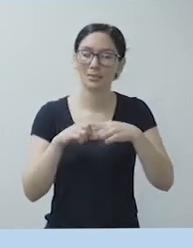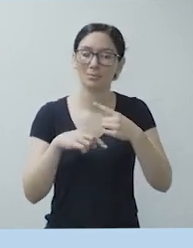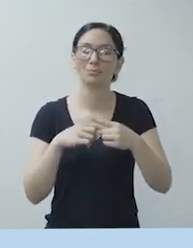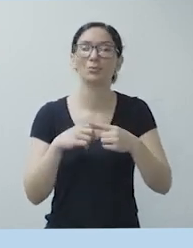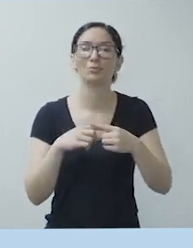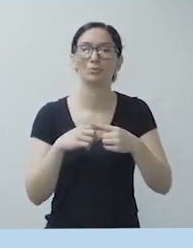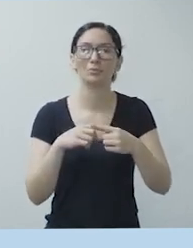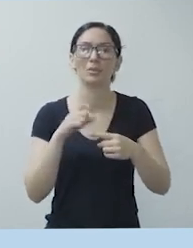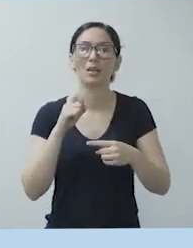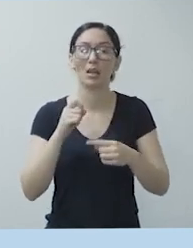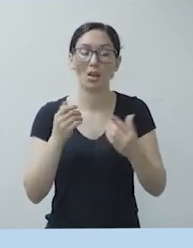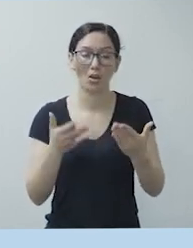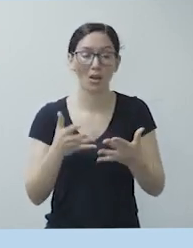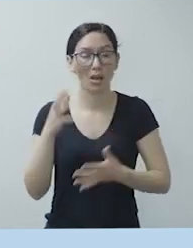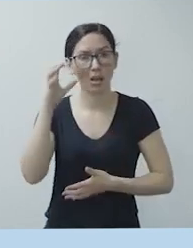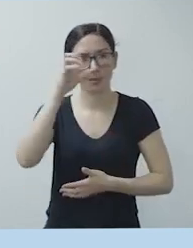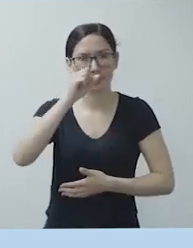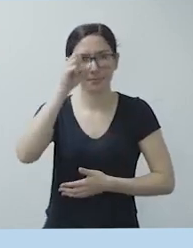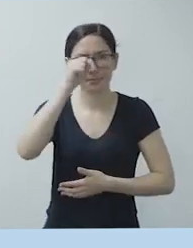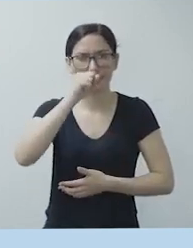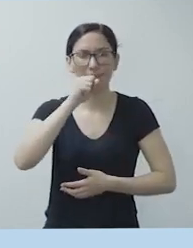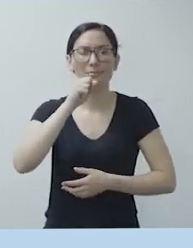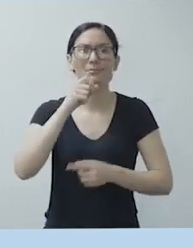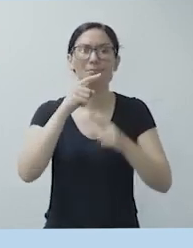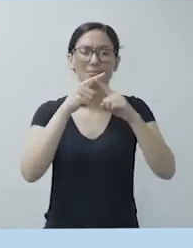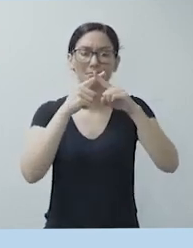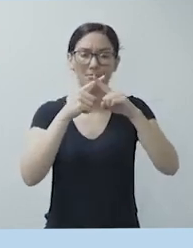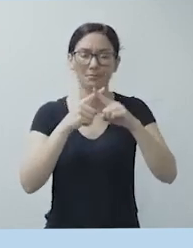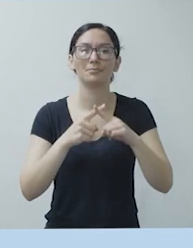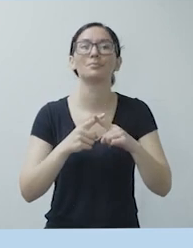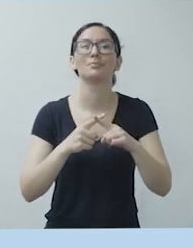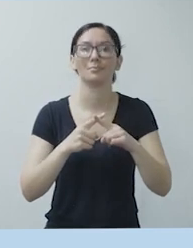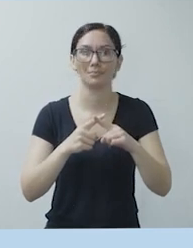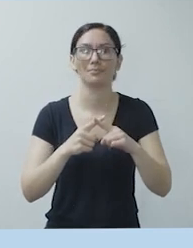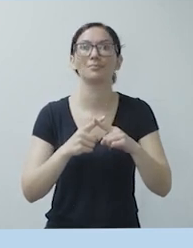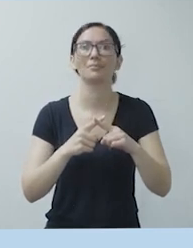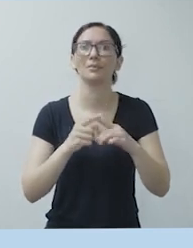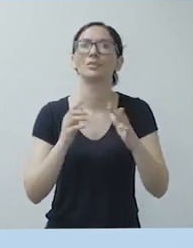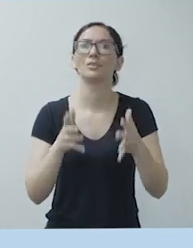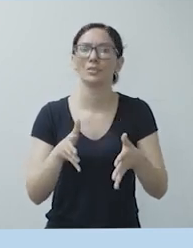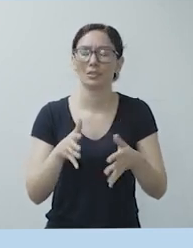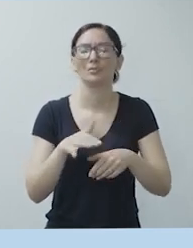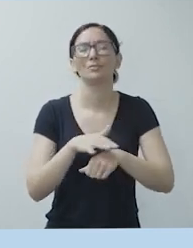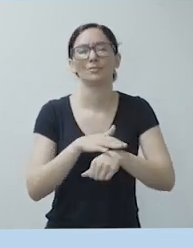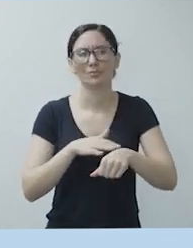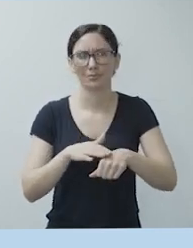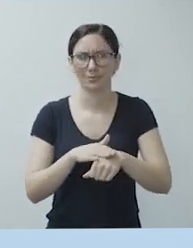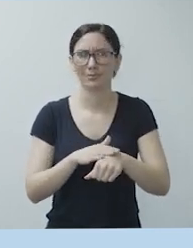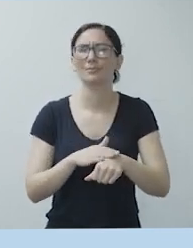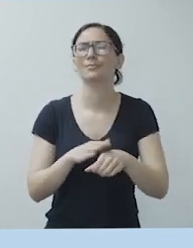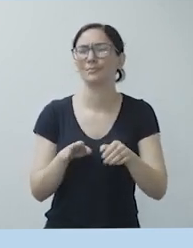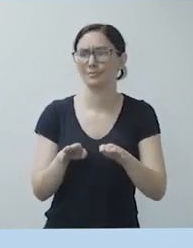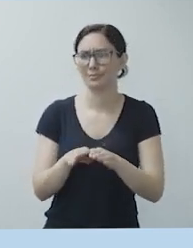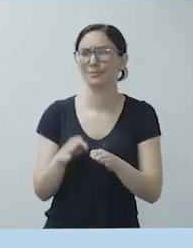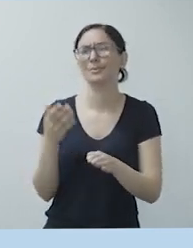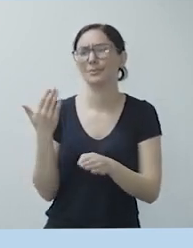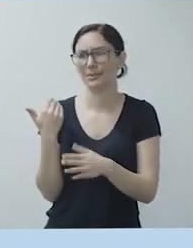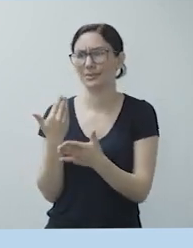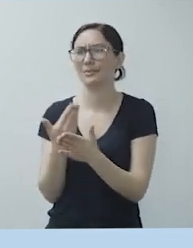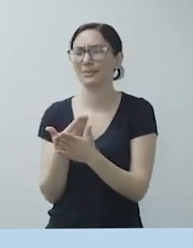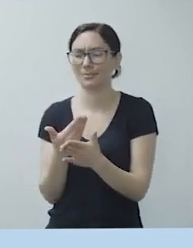Depois, o conteúdo da aula de hoje, que é multiplicação. Já conversamos sobre esse assunto também em outra